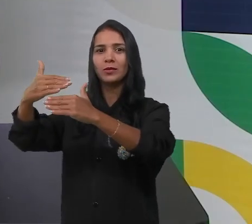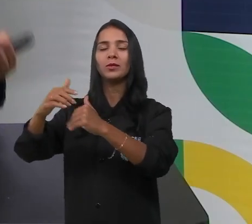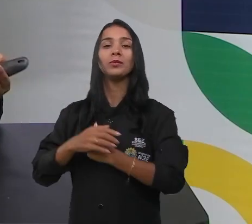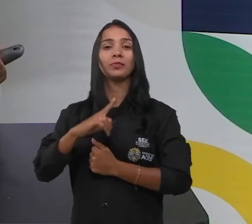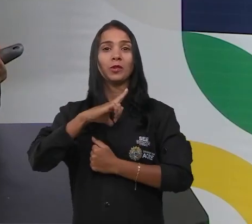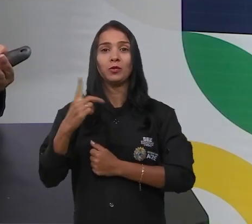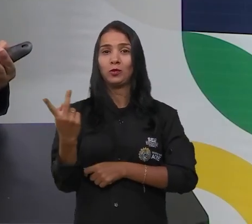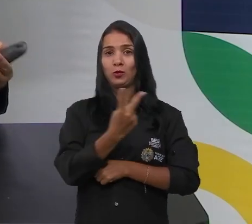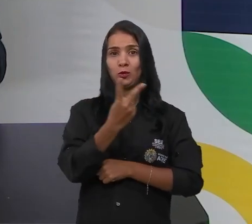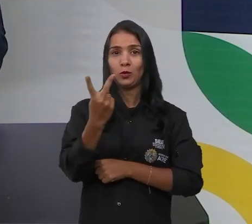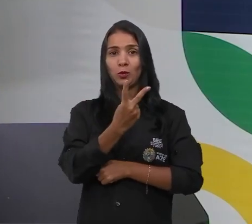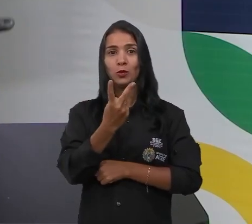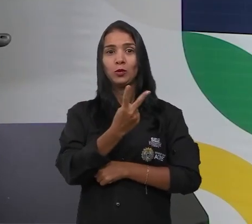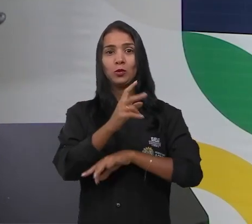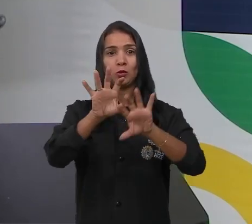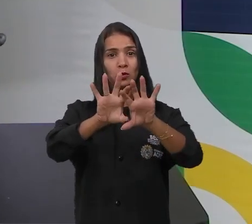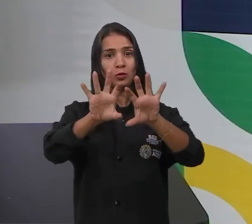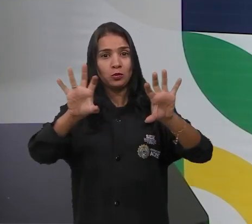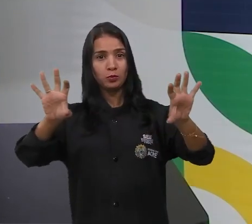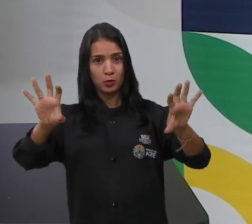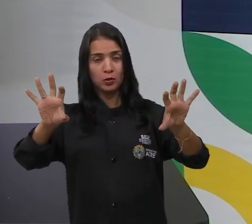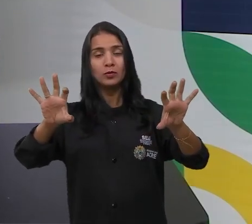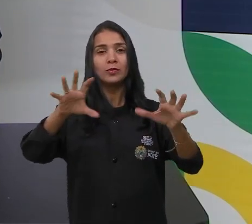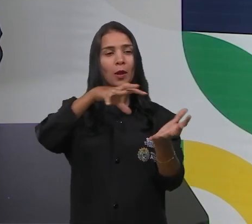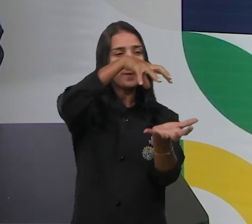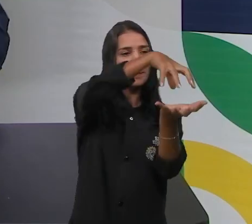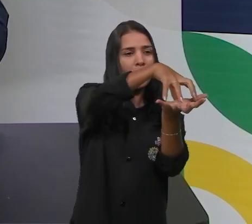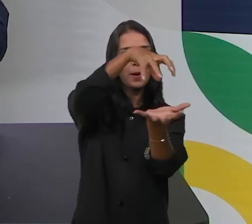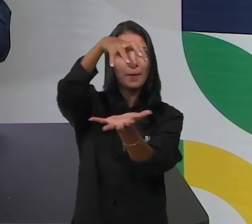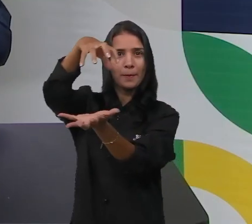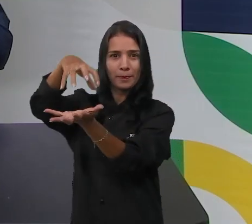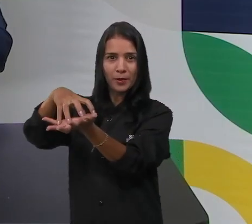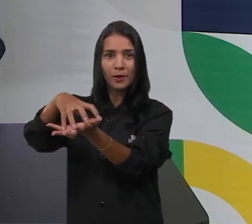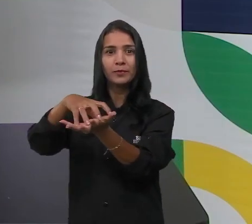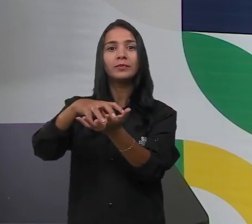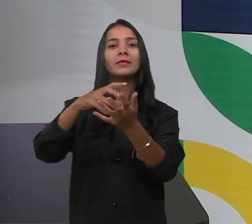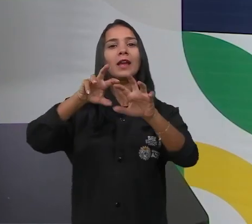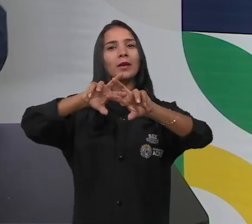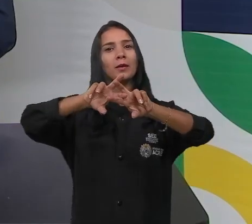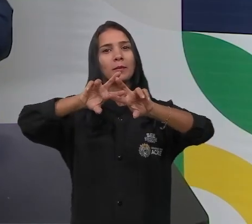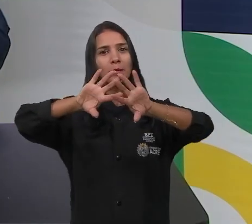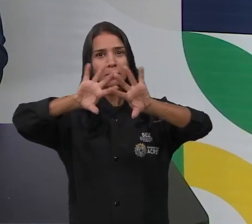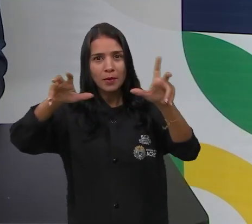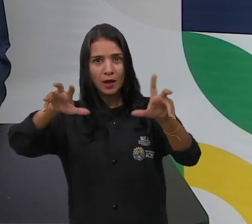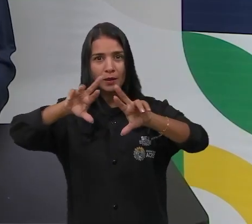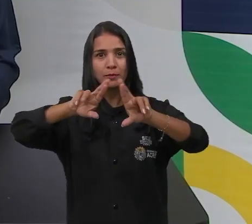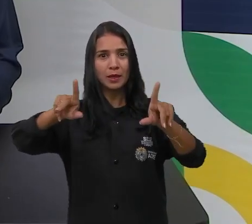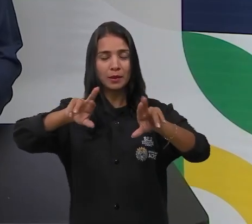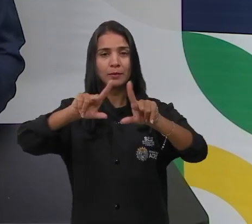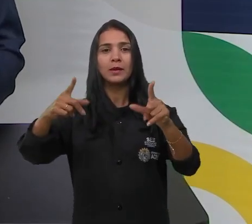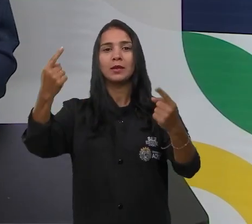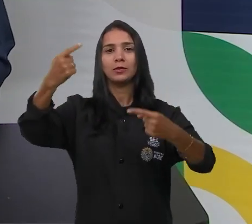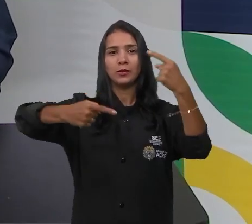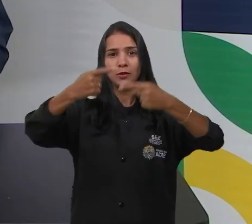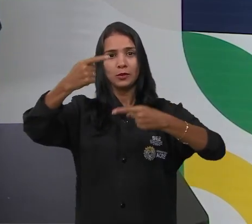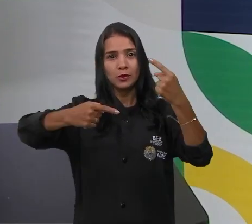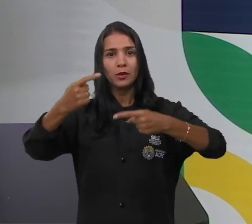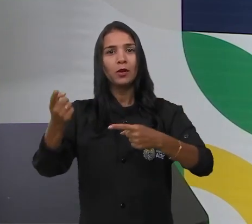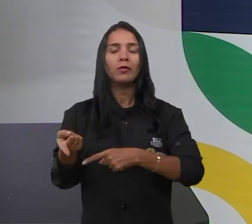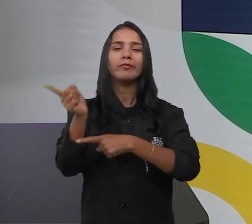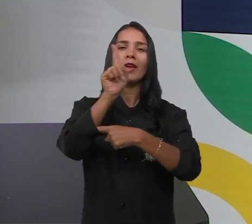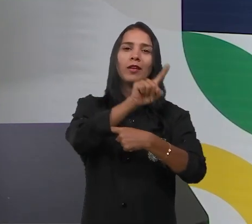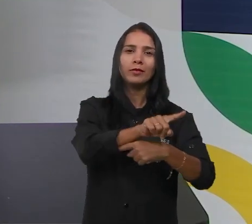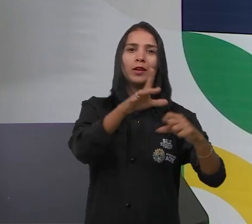grandes polos de poder, como eu já falei anteriormente, de lados opostos, um defendendo o capitalismo, o